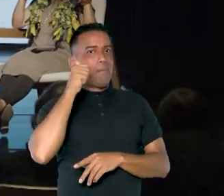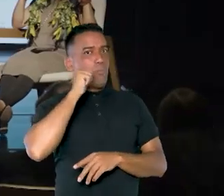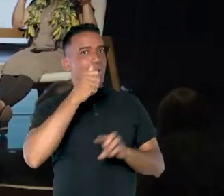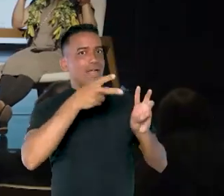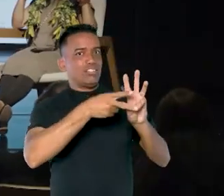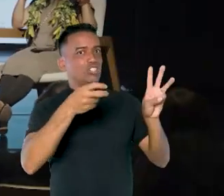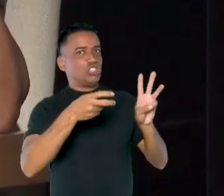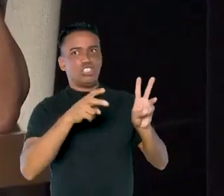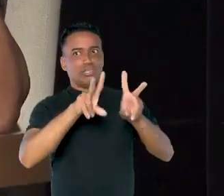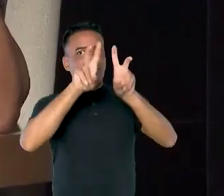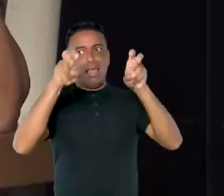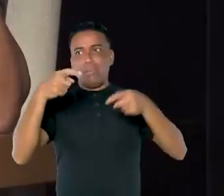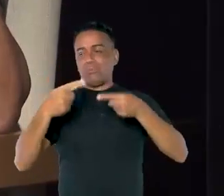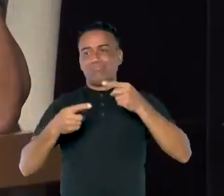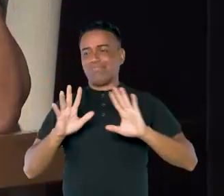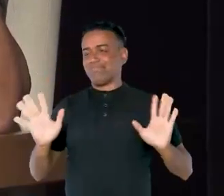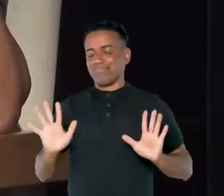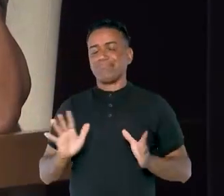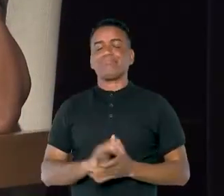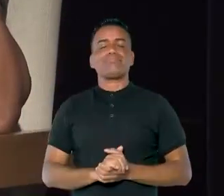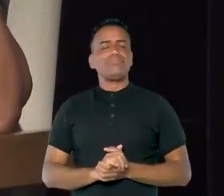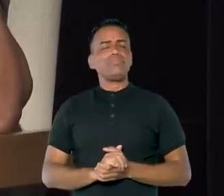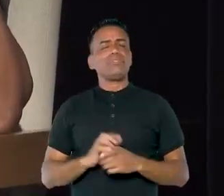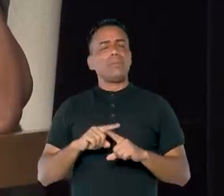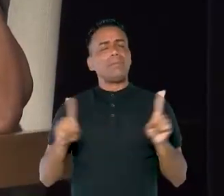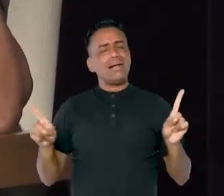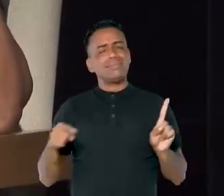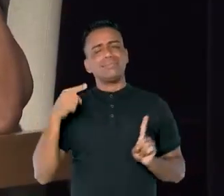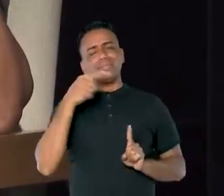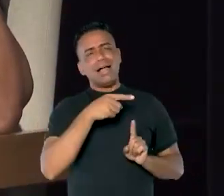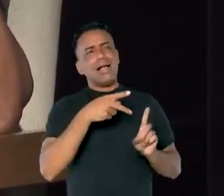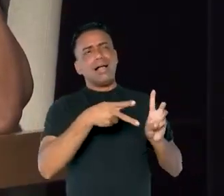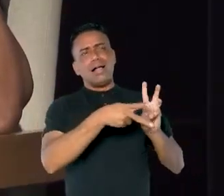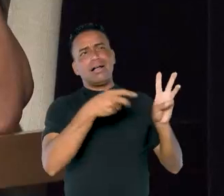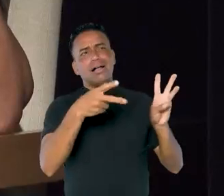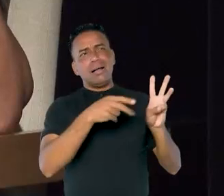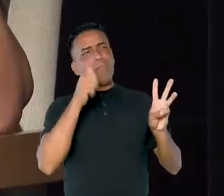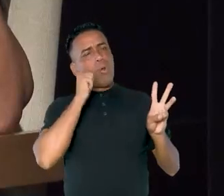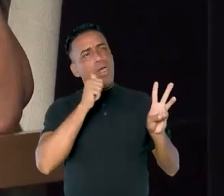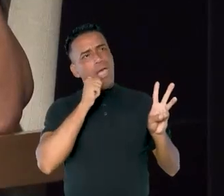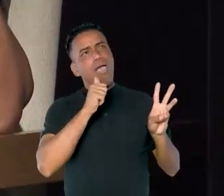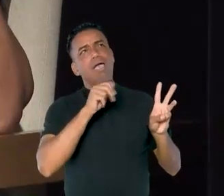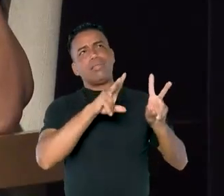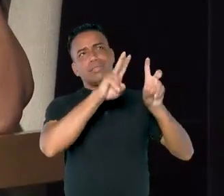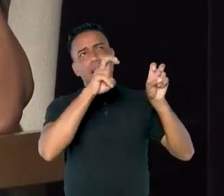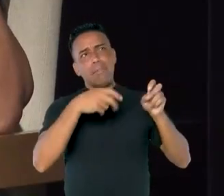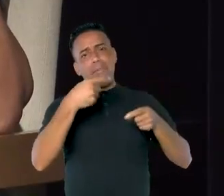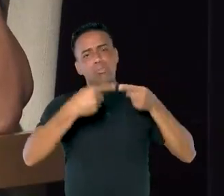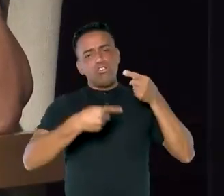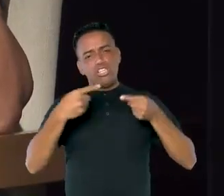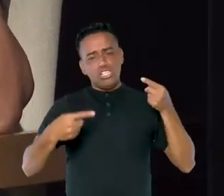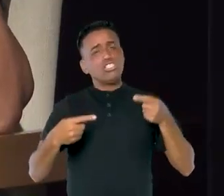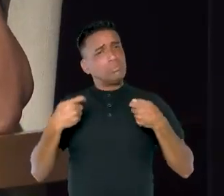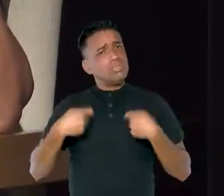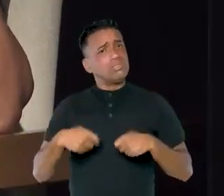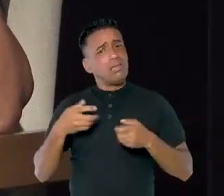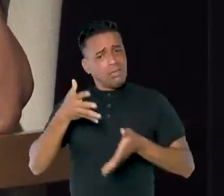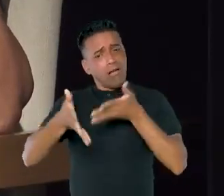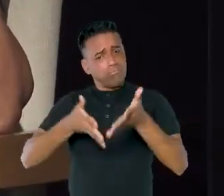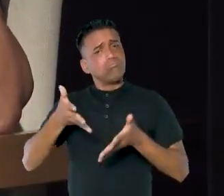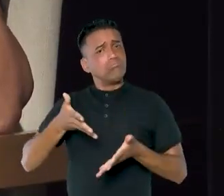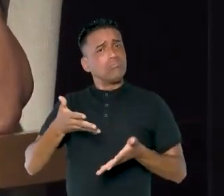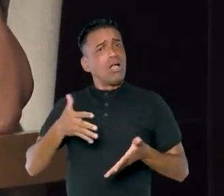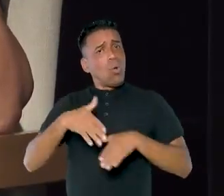termo, né? Mas, recentemente, a gente colocou em pauta a política também para falarmos, que é necessário falar. Então,